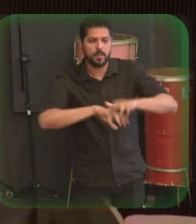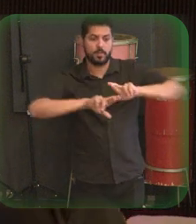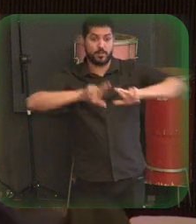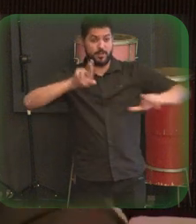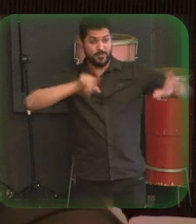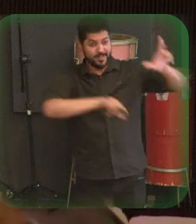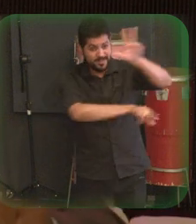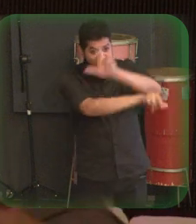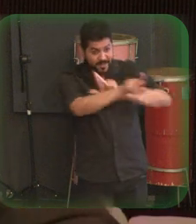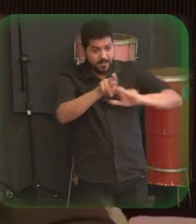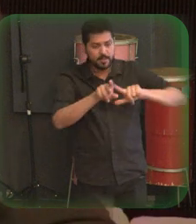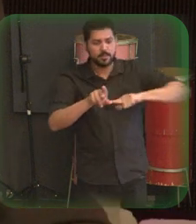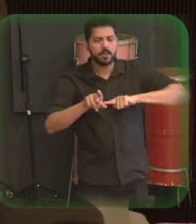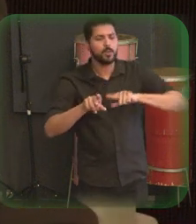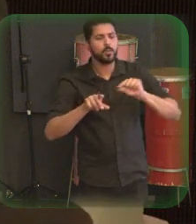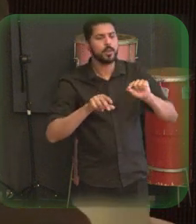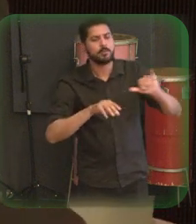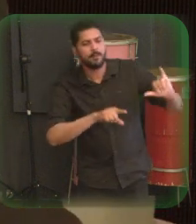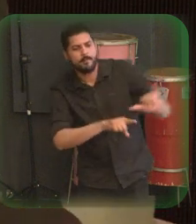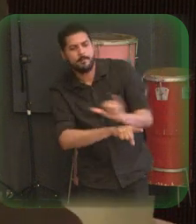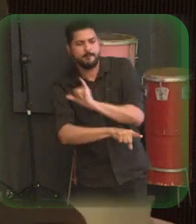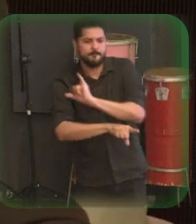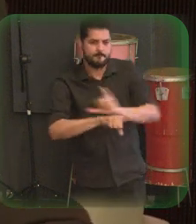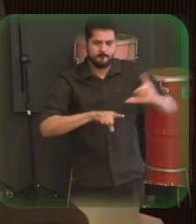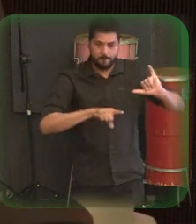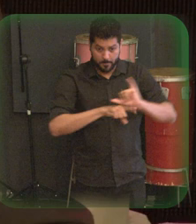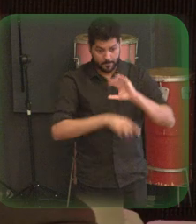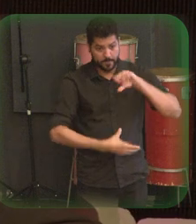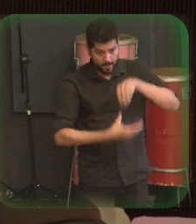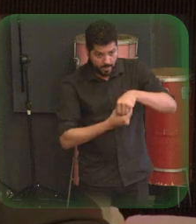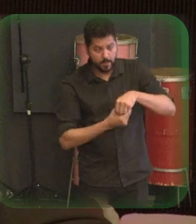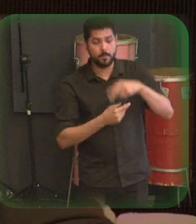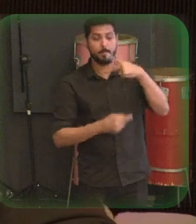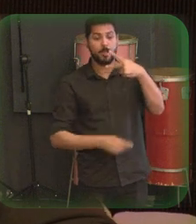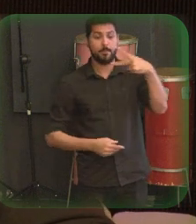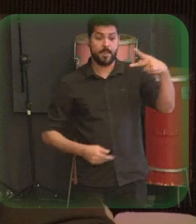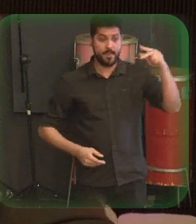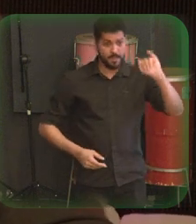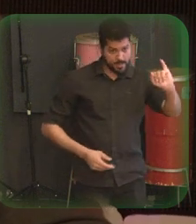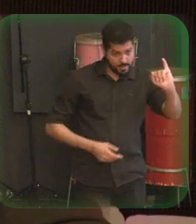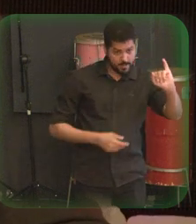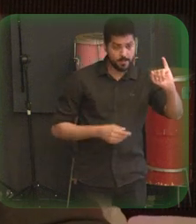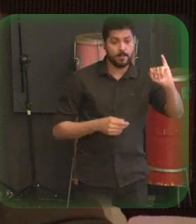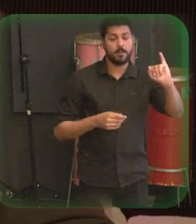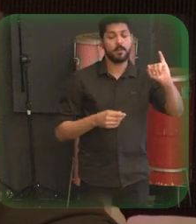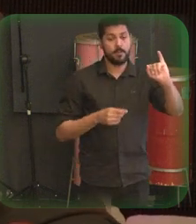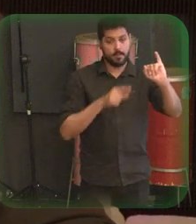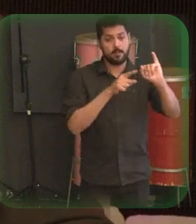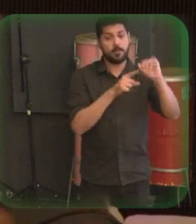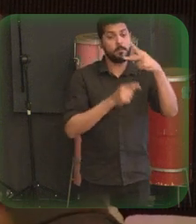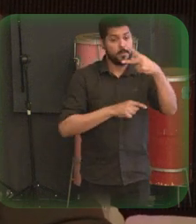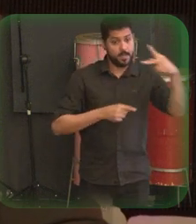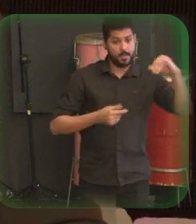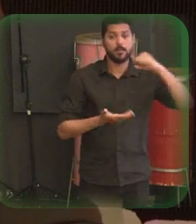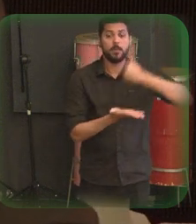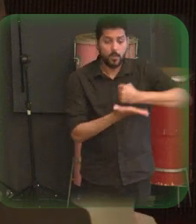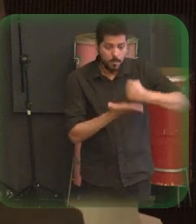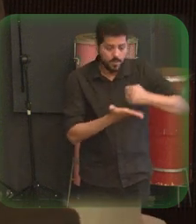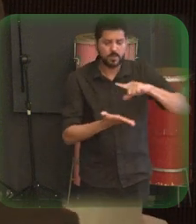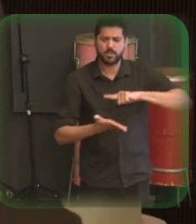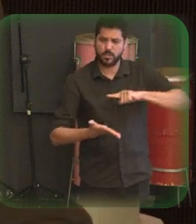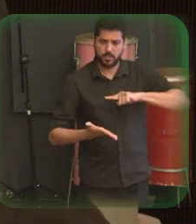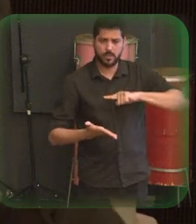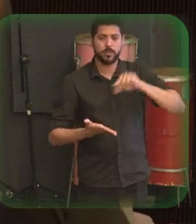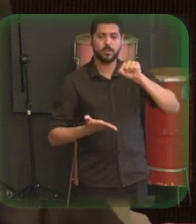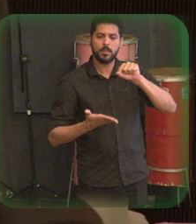objetivo estratégico do nosso plano de desenvolvimento institucional, que aprovamos agora em 2022. No nosso PDI traz